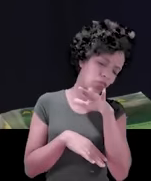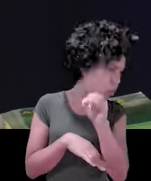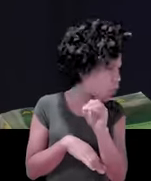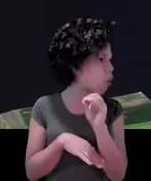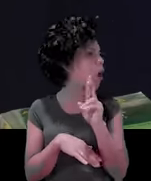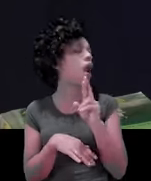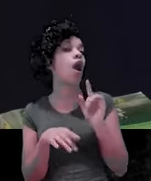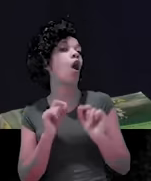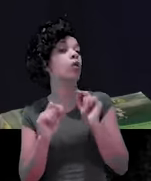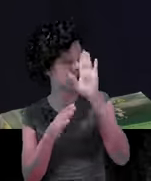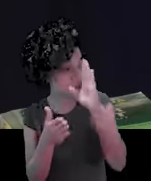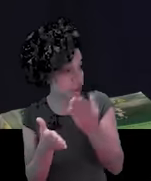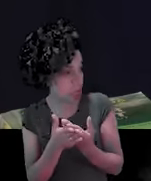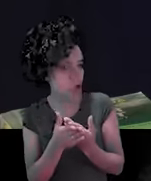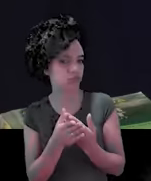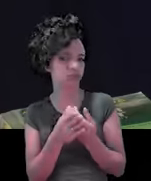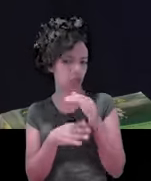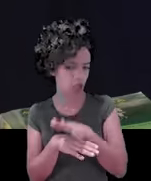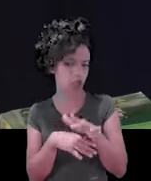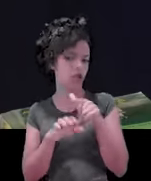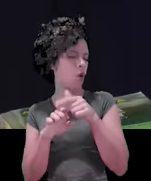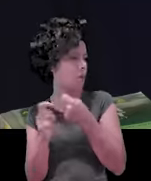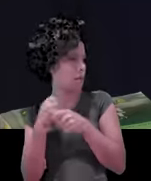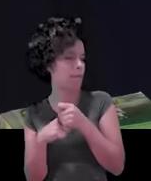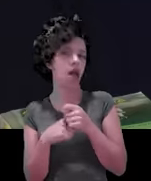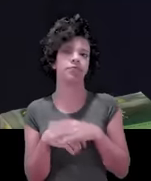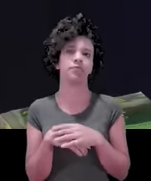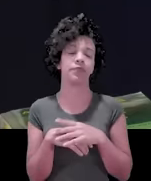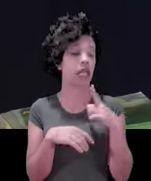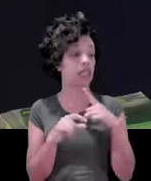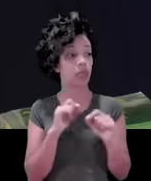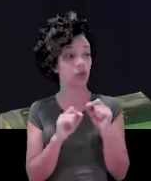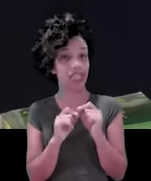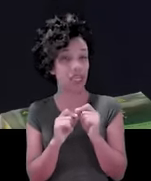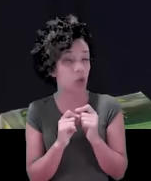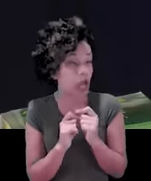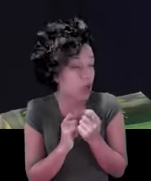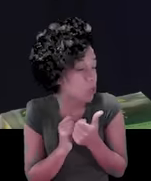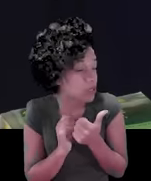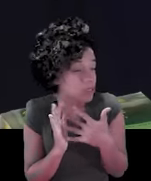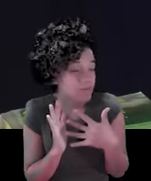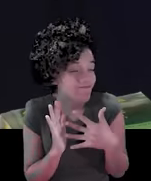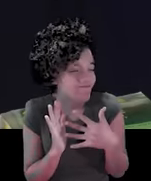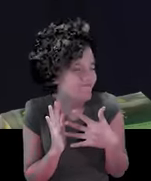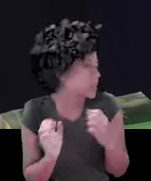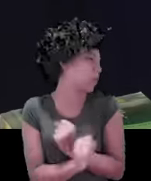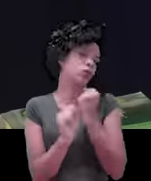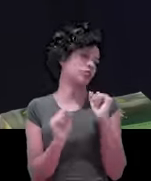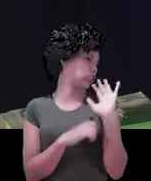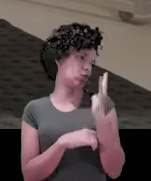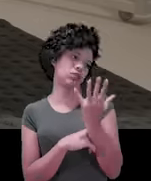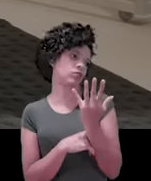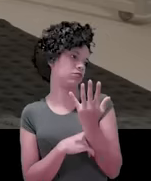confiar confiar nesse piloto que tava olhando Aí vi Ele é só comercial é ele ele te colocam em situações quase reais que é quase impossível